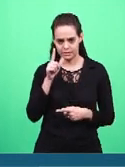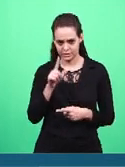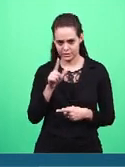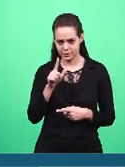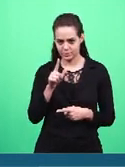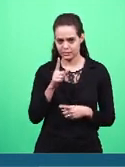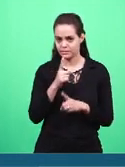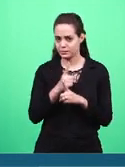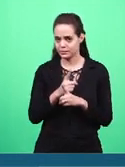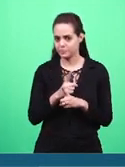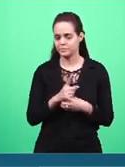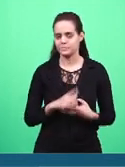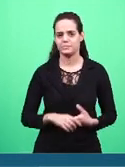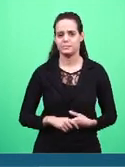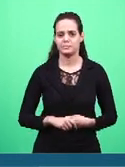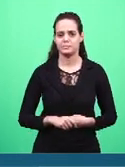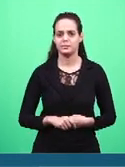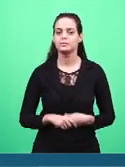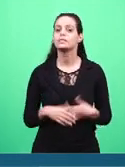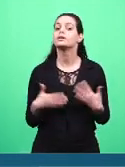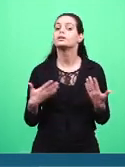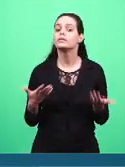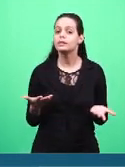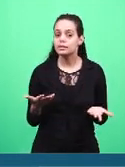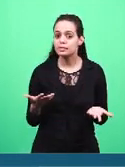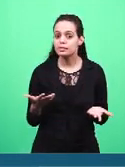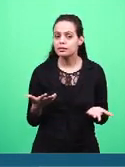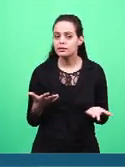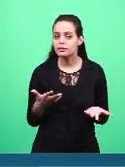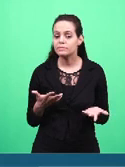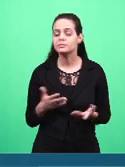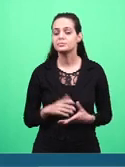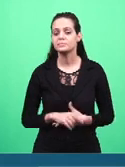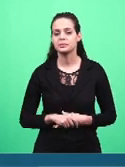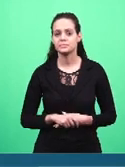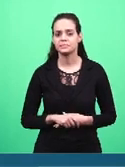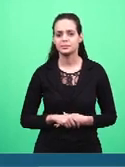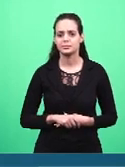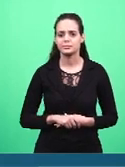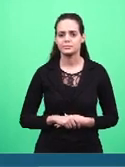filhos, nem para vós mesmos. Outra pergunta.